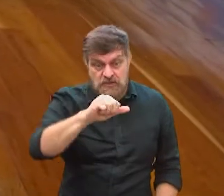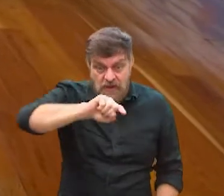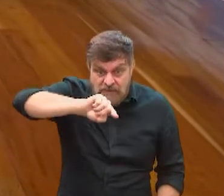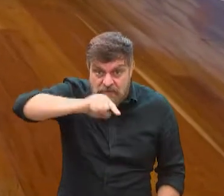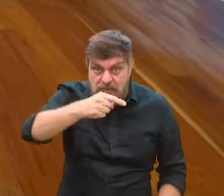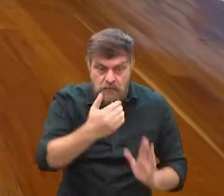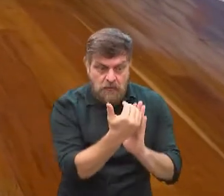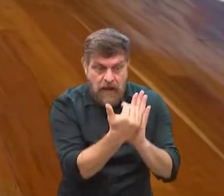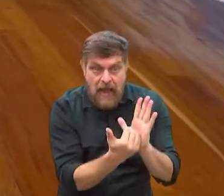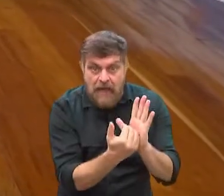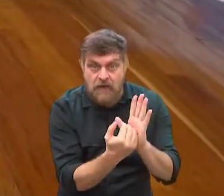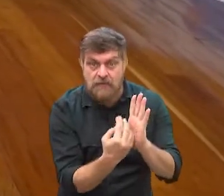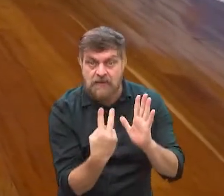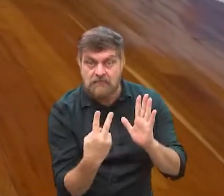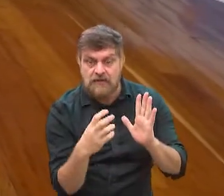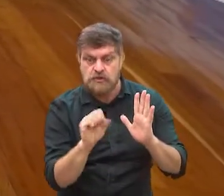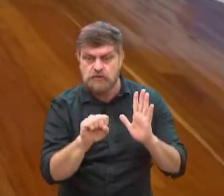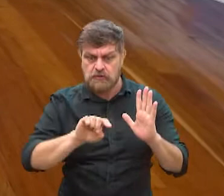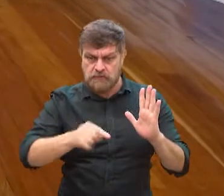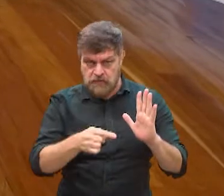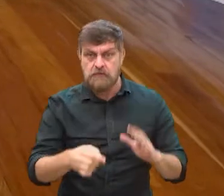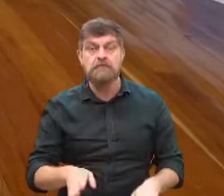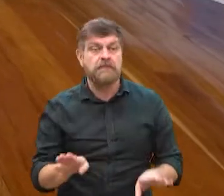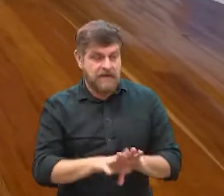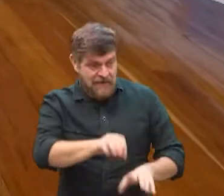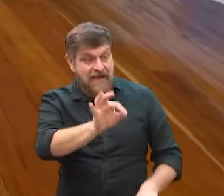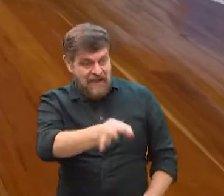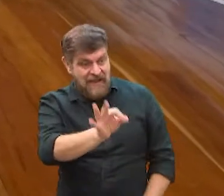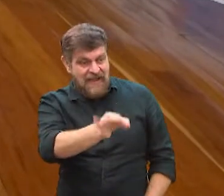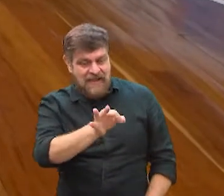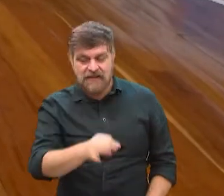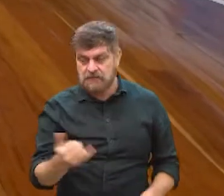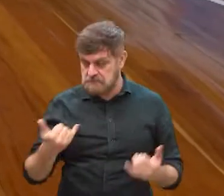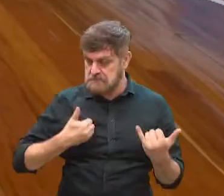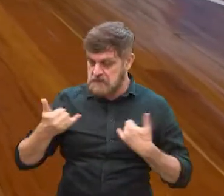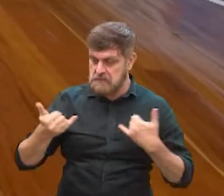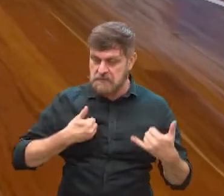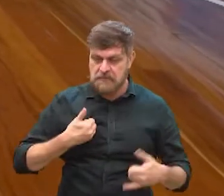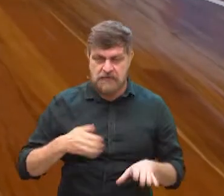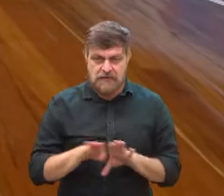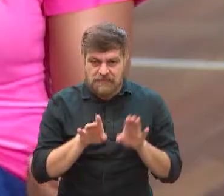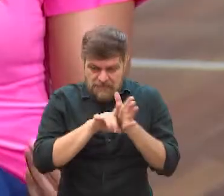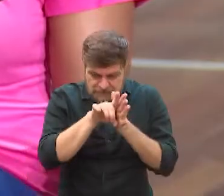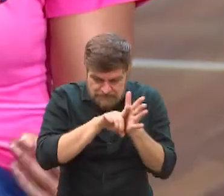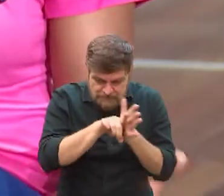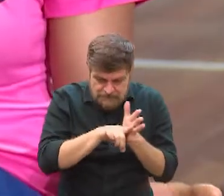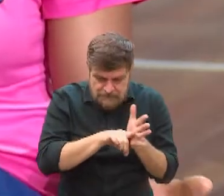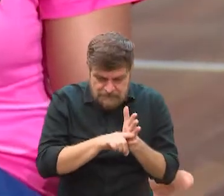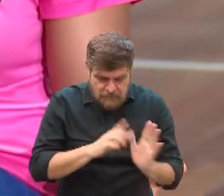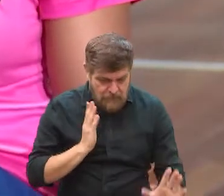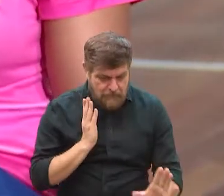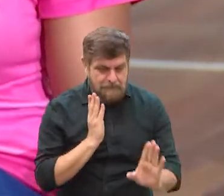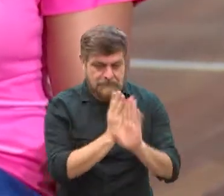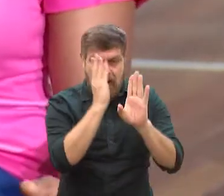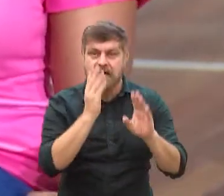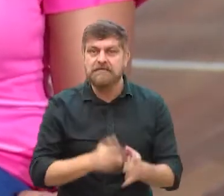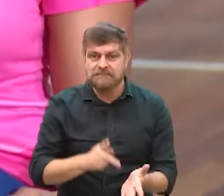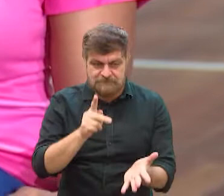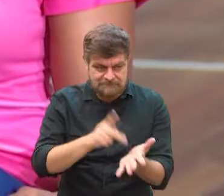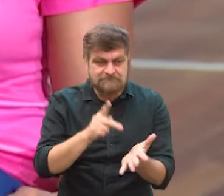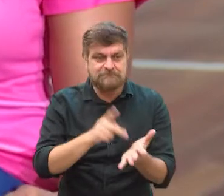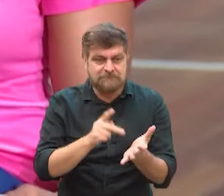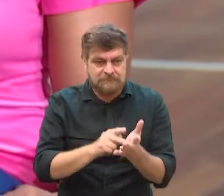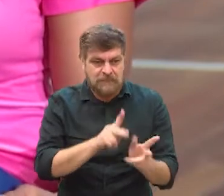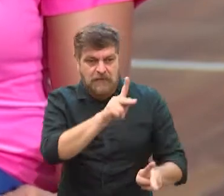para 28 mil, é isso mesmo? É isso mesmo. Eu também fiquei sabendo disso recentemente, eu não sabia, fui pesquisar por acaso e eu